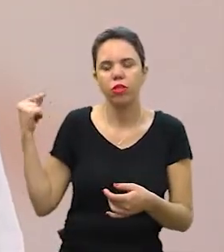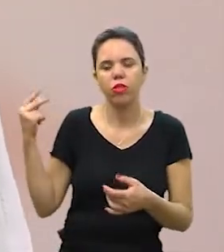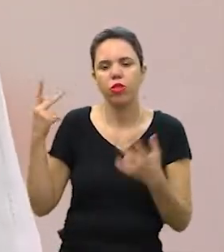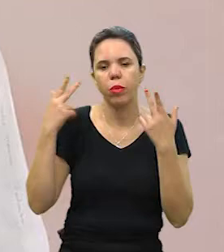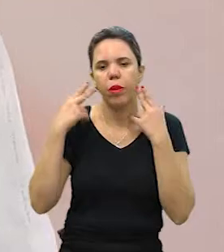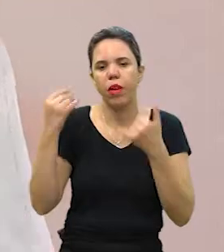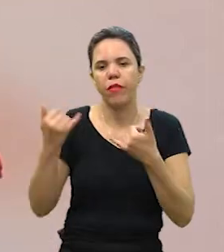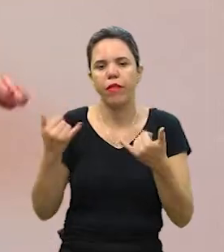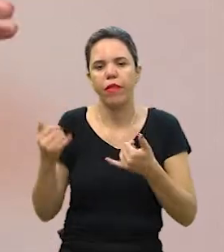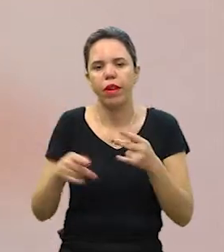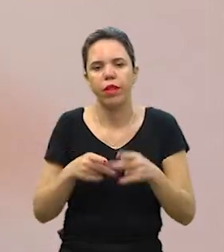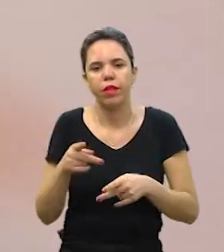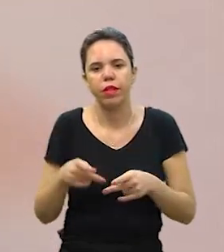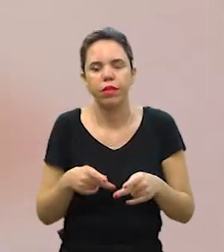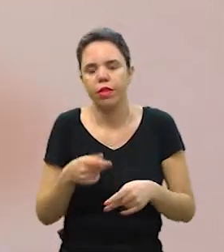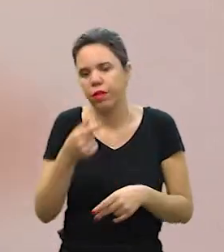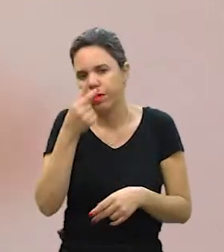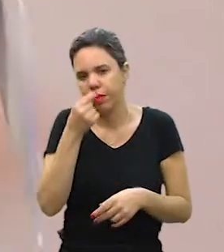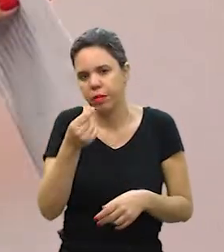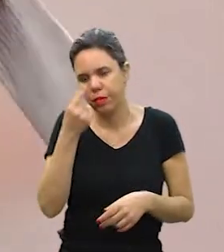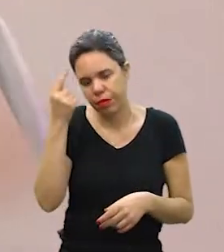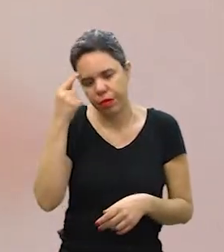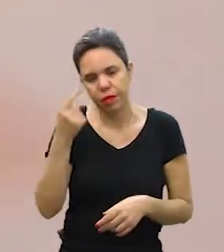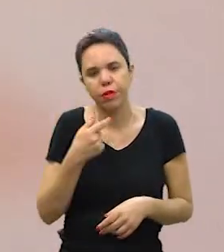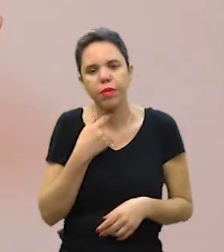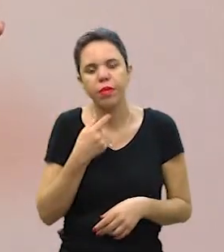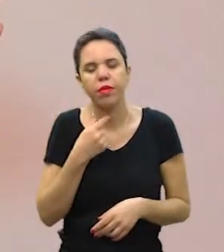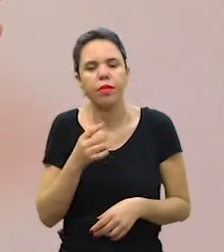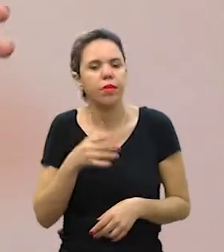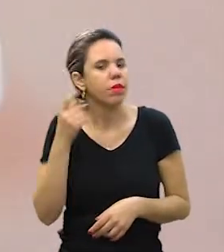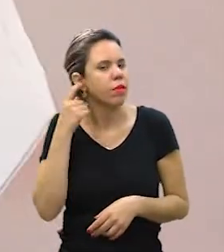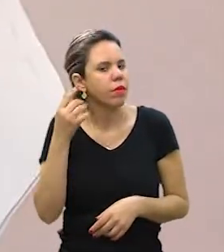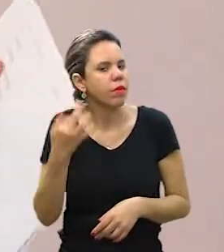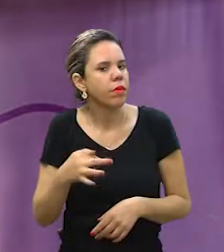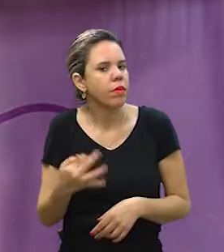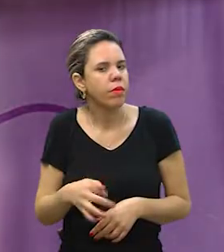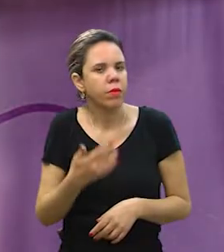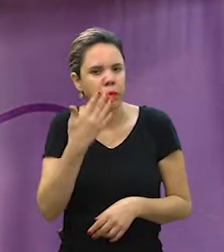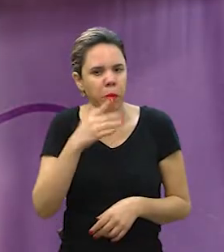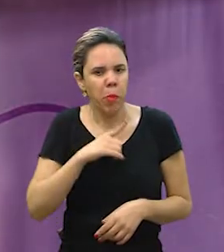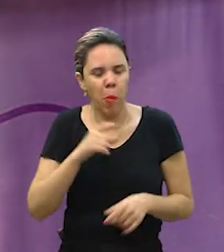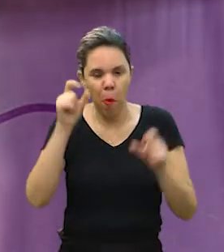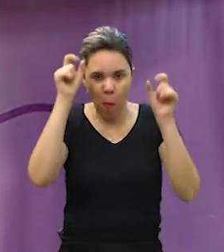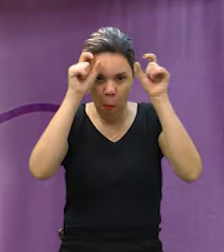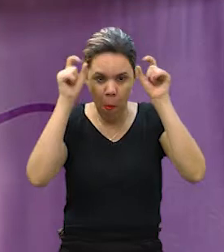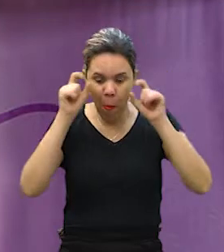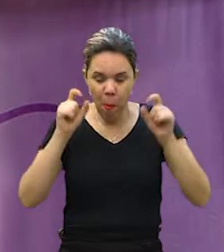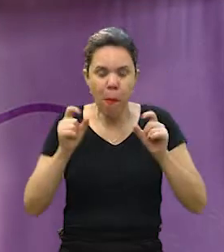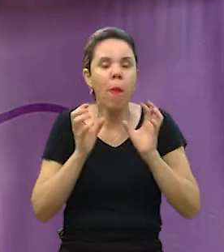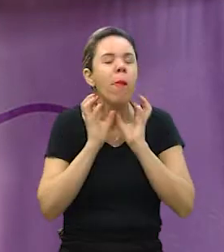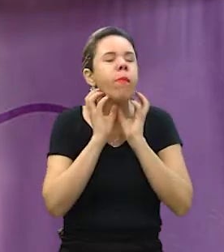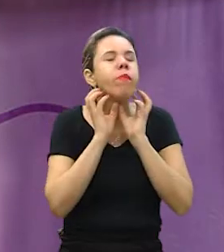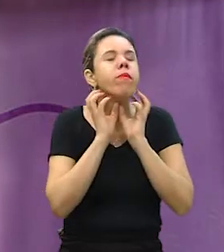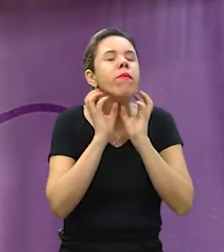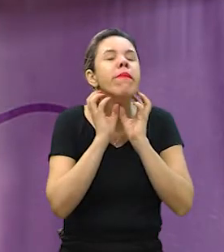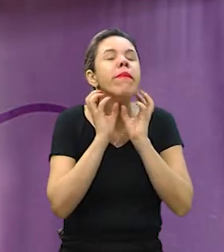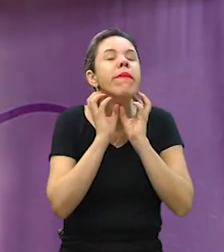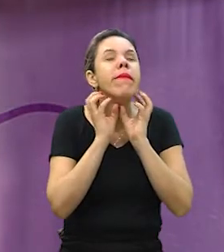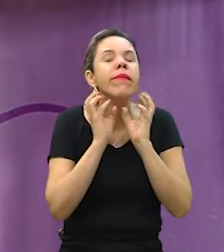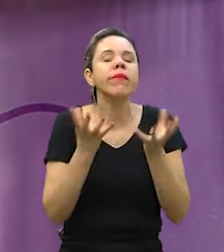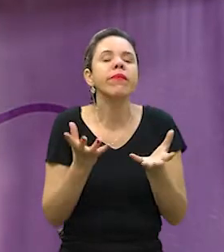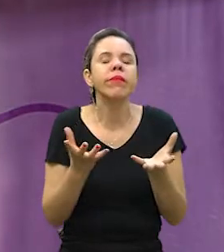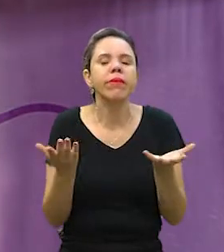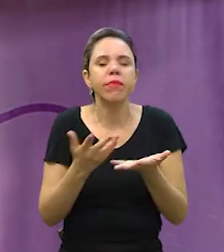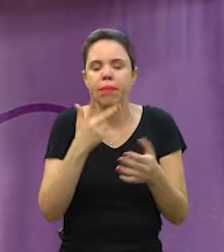muito normal, né? Além dos resfriados, dor de garganta, dor de ouvido, a criança ter catapora, ter cachumba. Hoje,